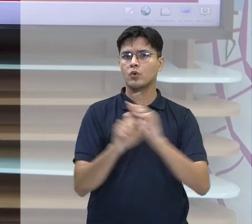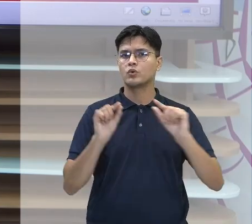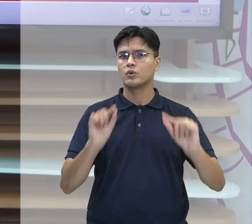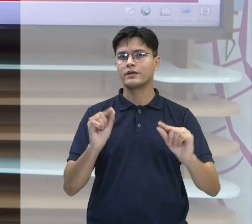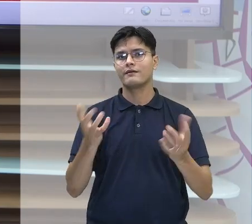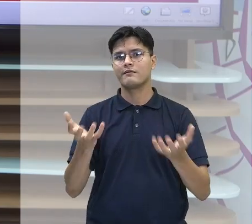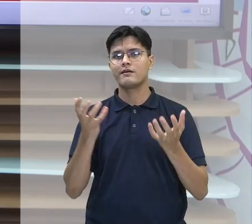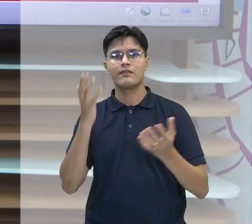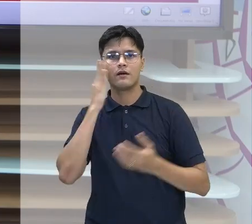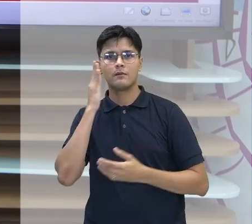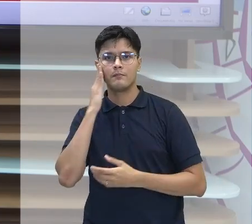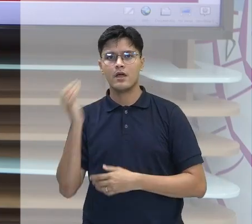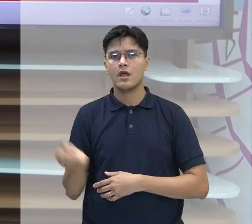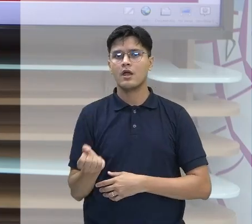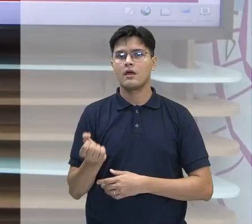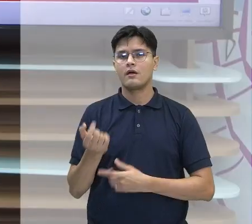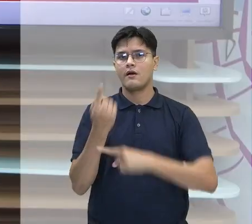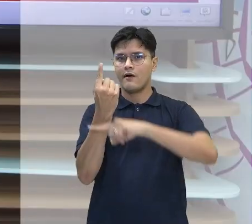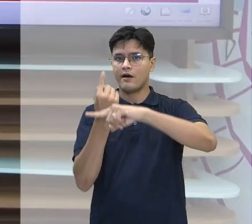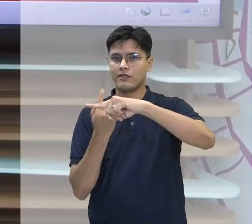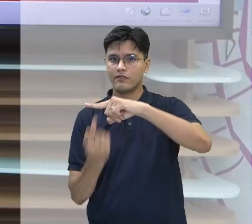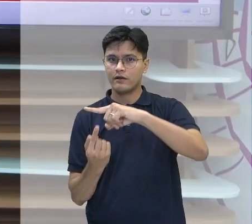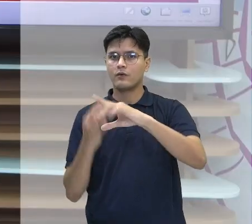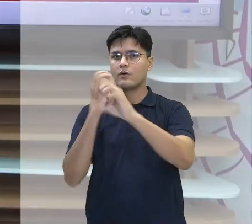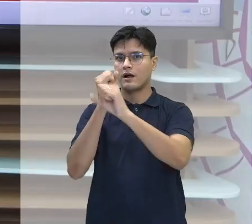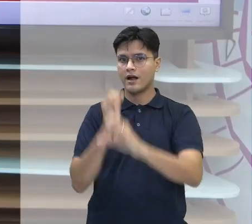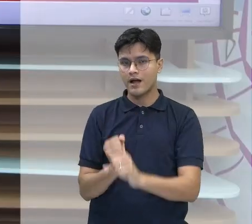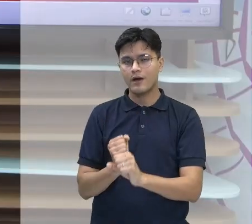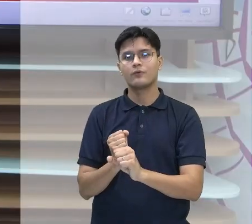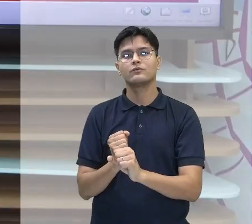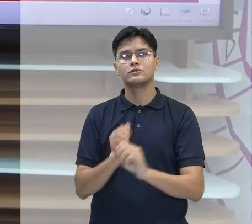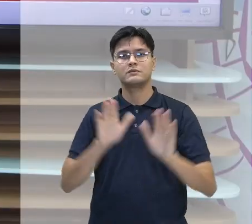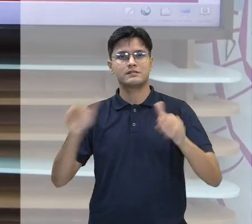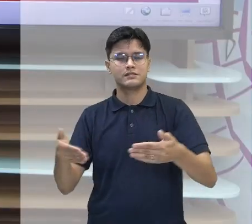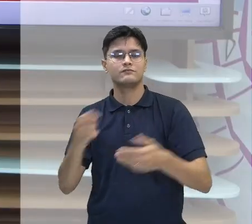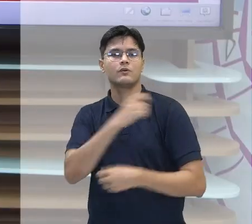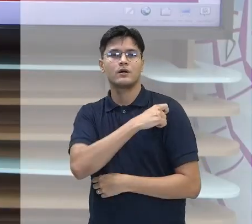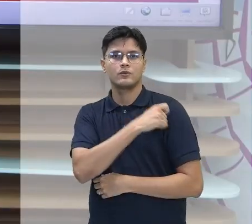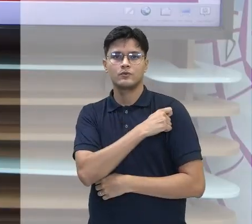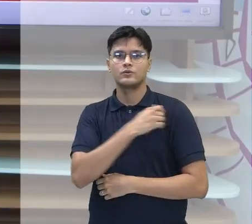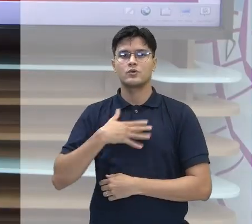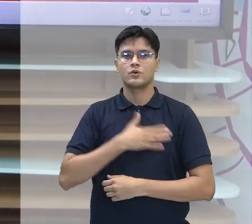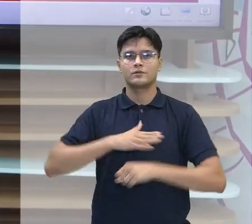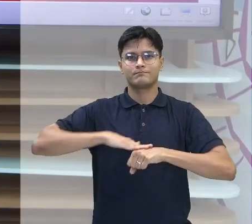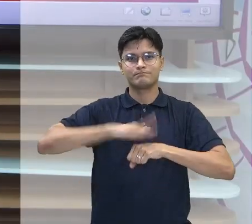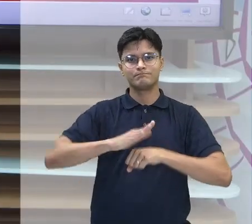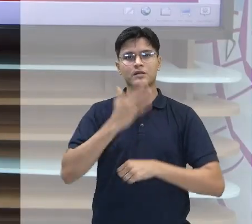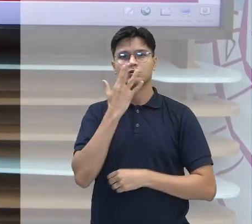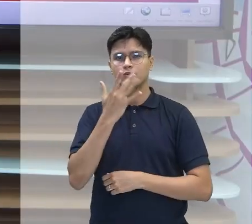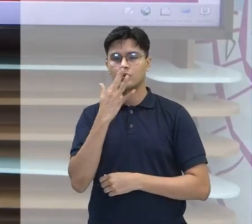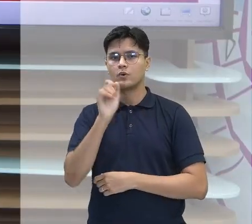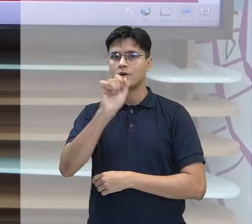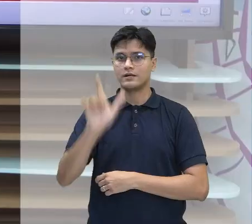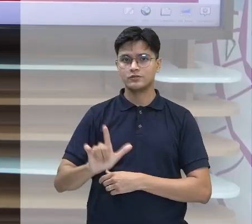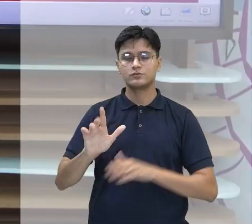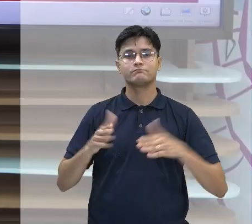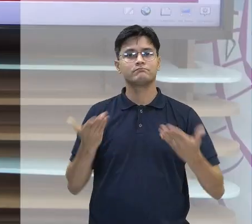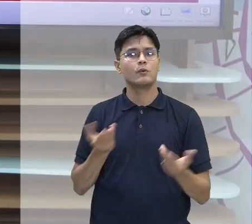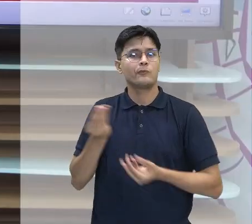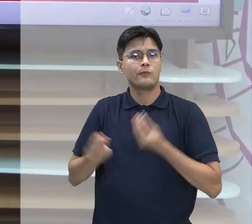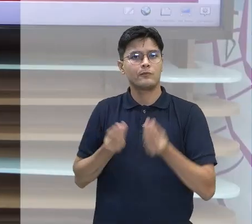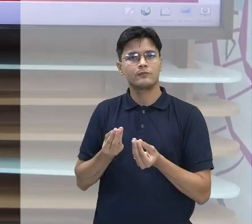da cor azul, e nós temos 24 alunos que gostam da cor azul, então a razão será essa daqui, tá? 24